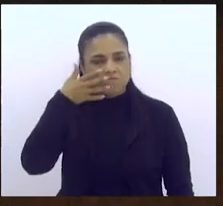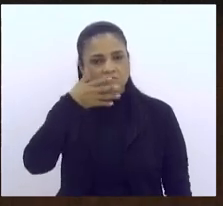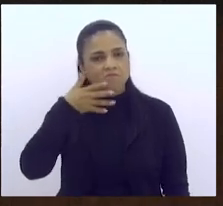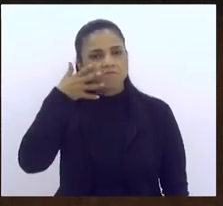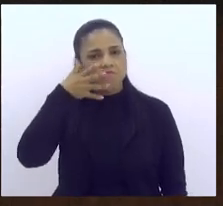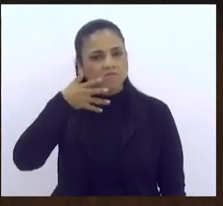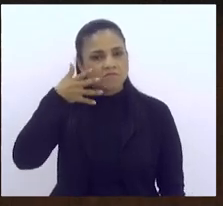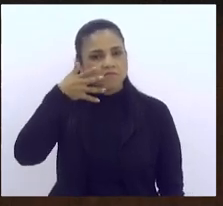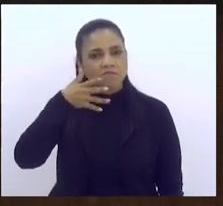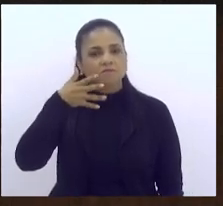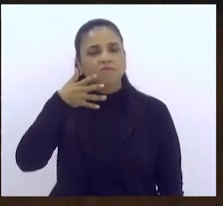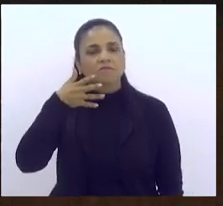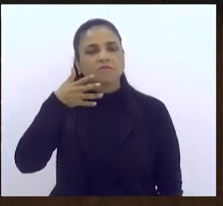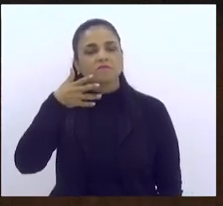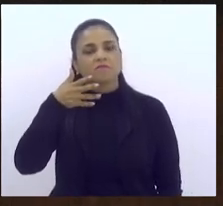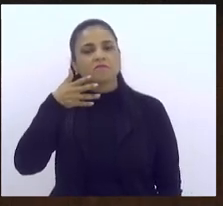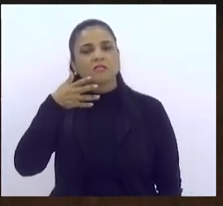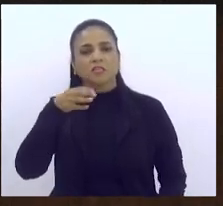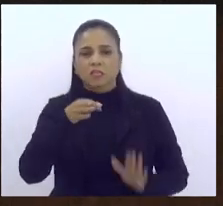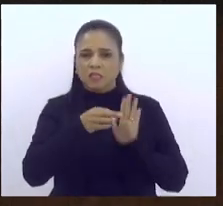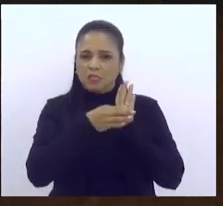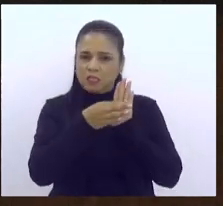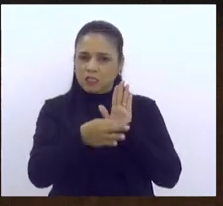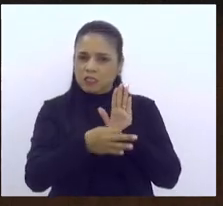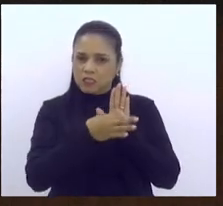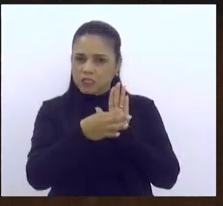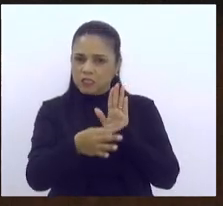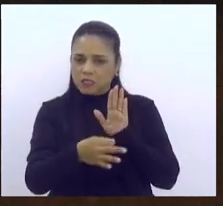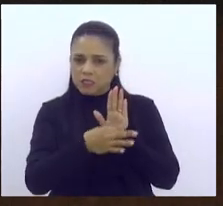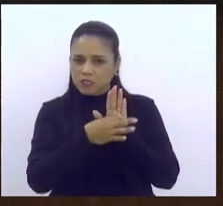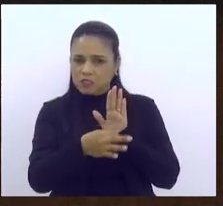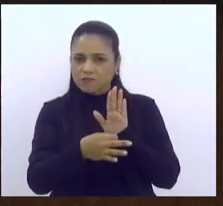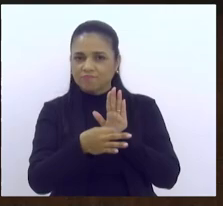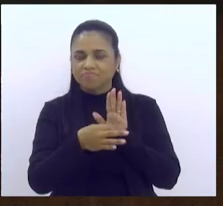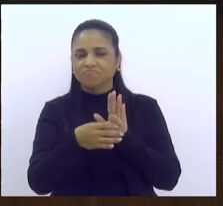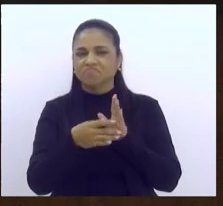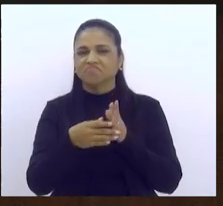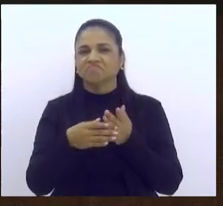que tem uma crítica, mas uma crítica pela metade.